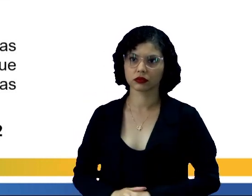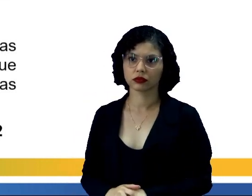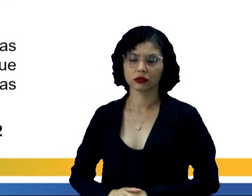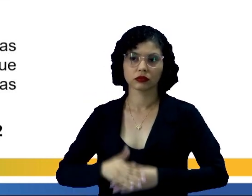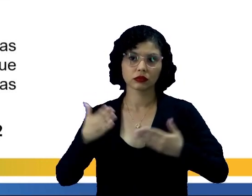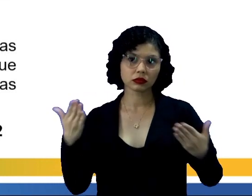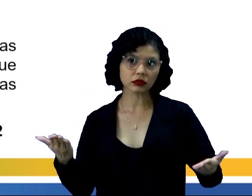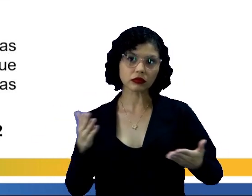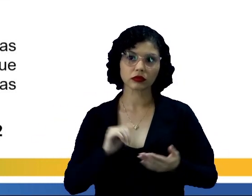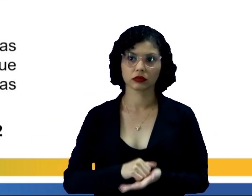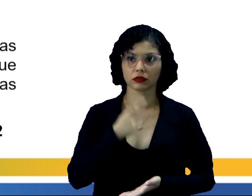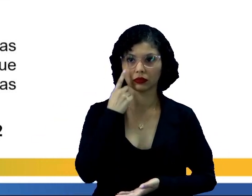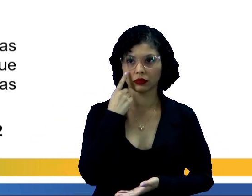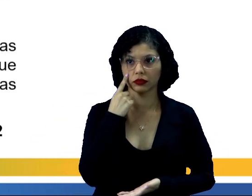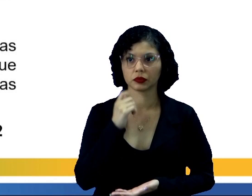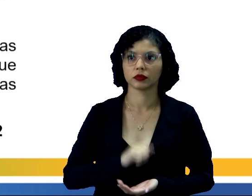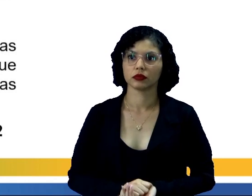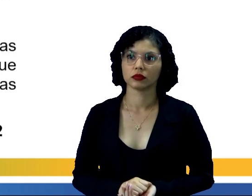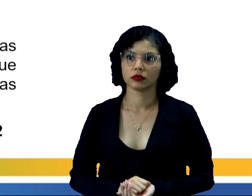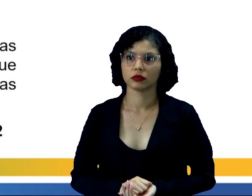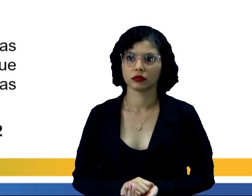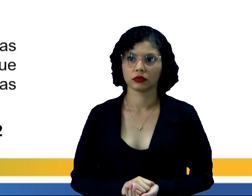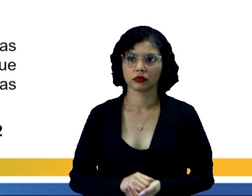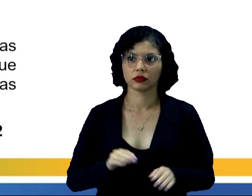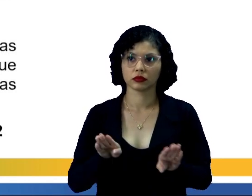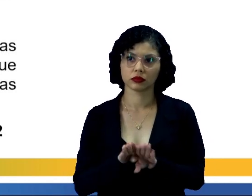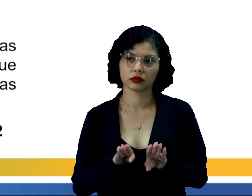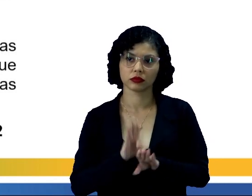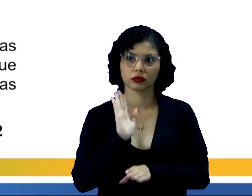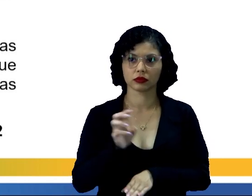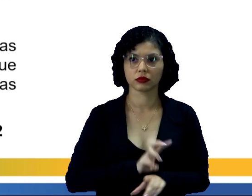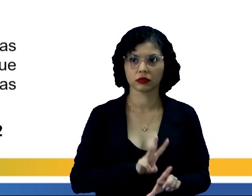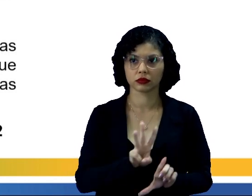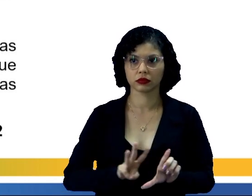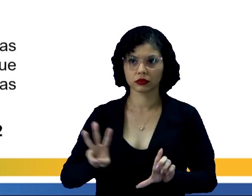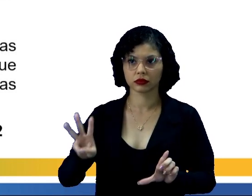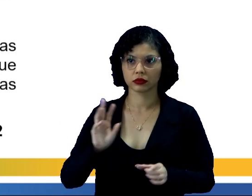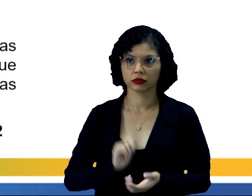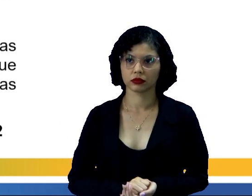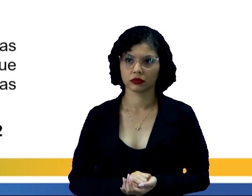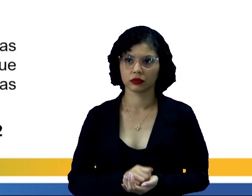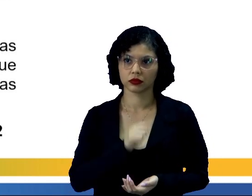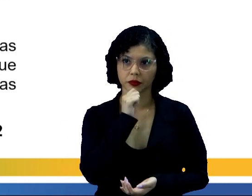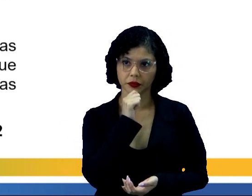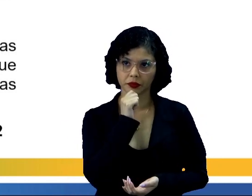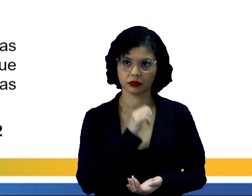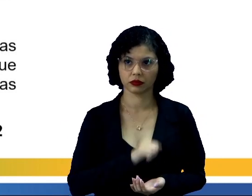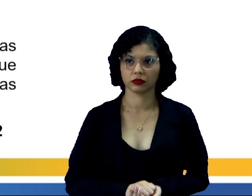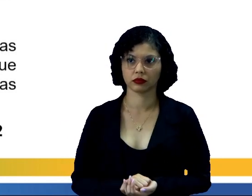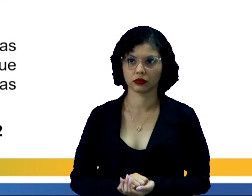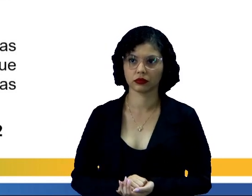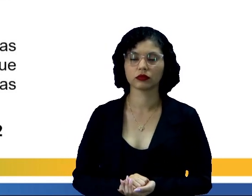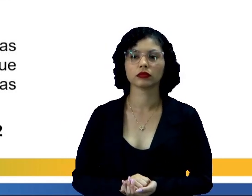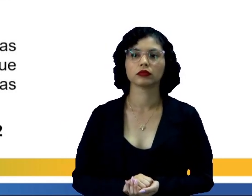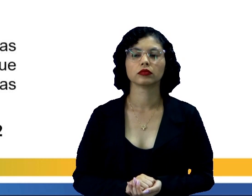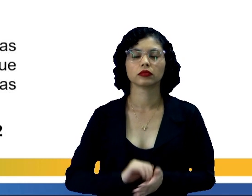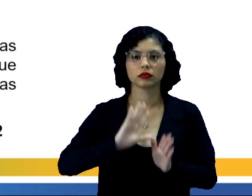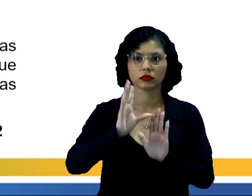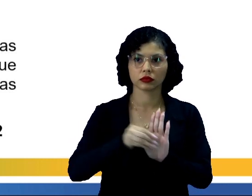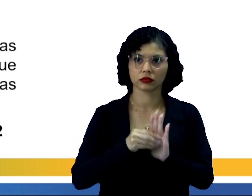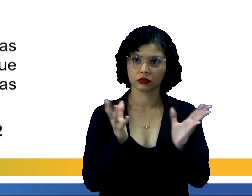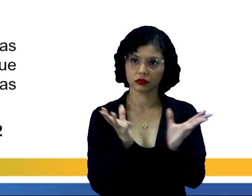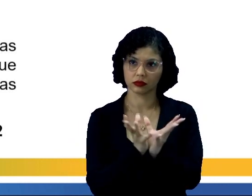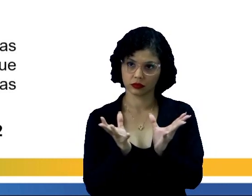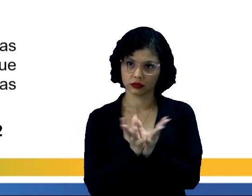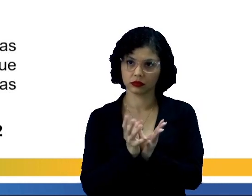elétrica. Então você observa aí que nesse site já tem um título muito mais detalhado, né, já coloca aí que a